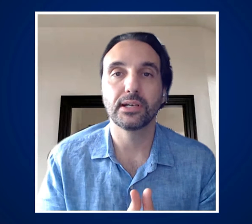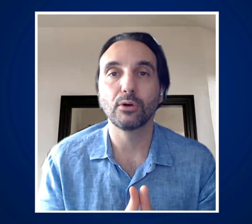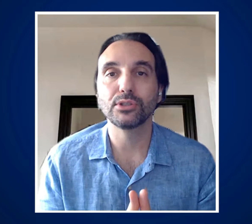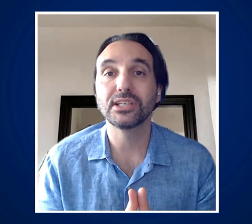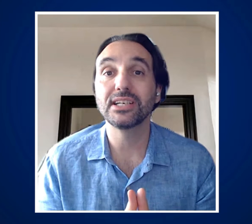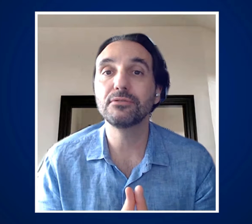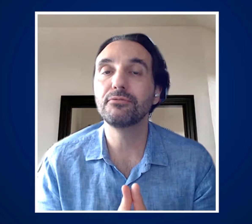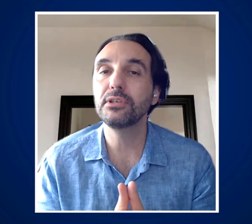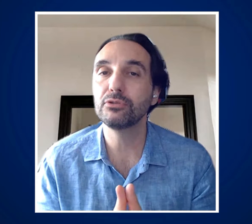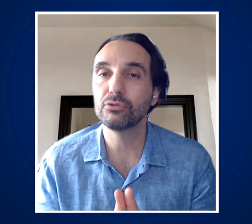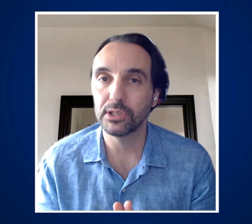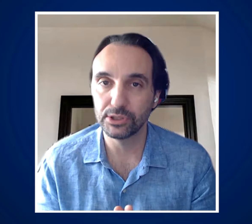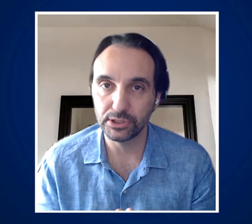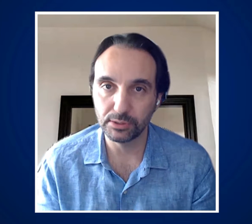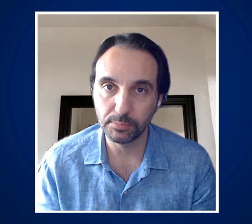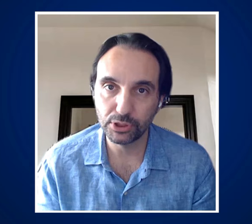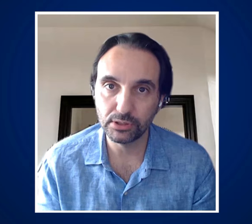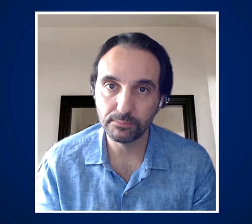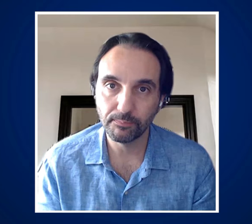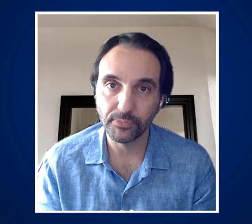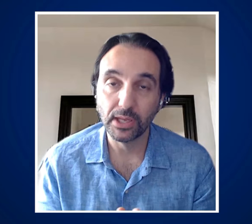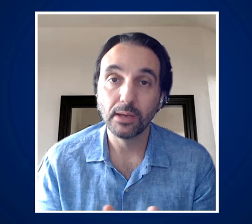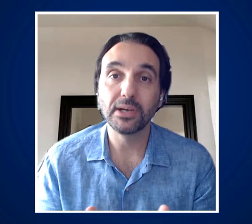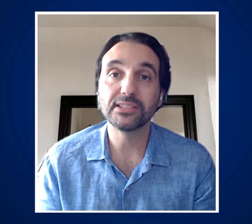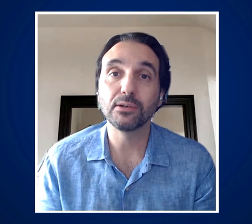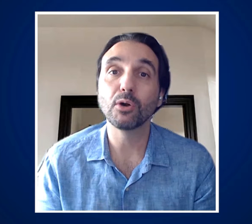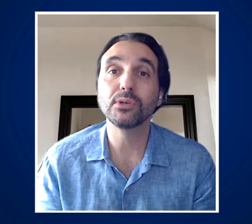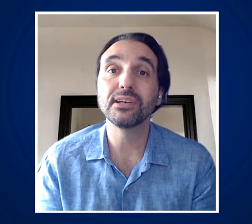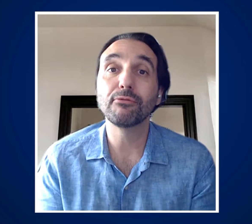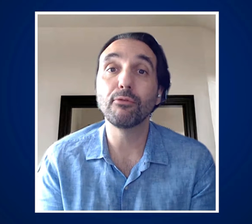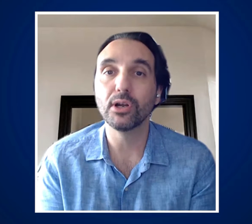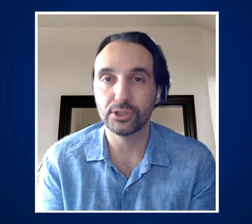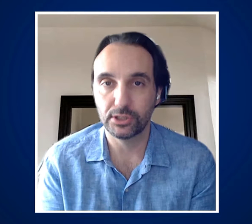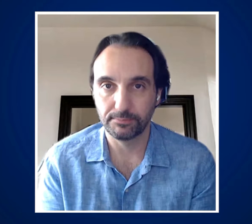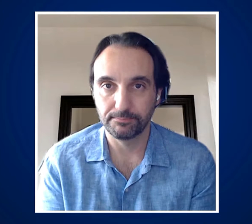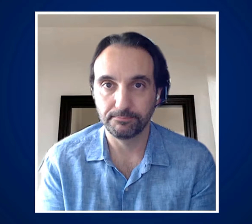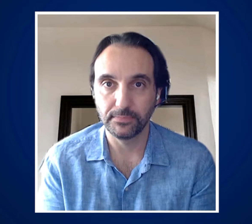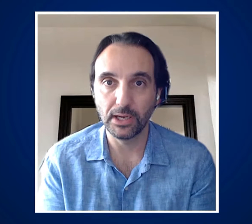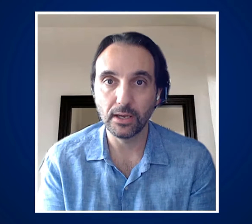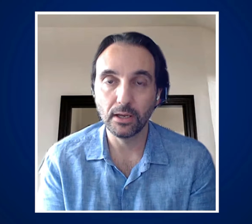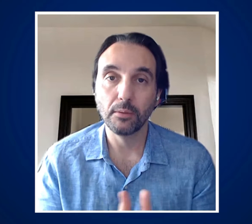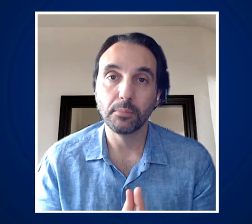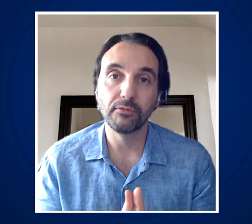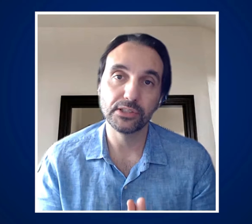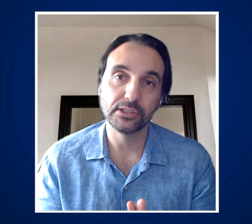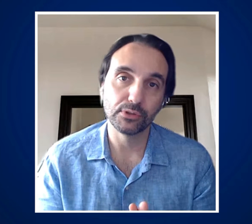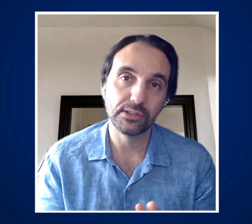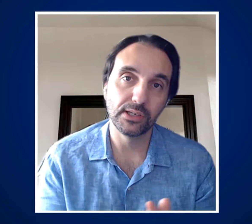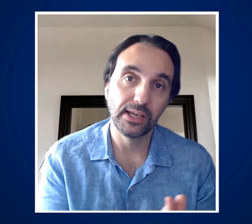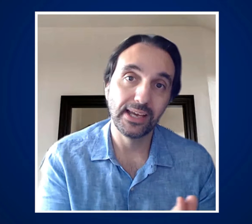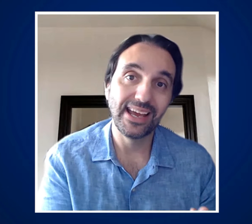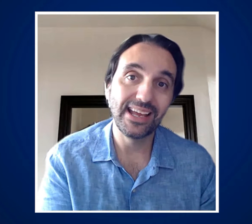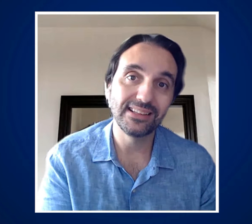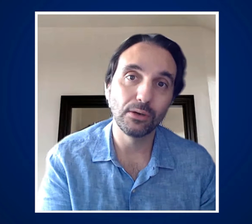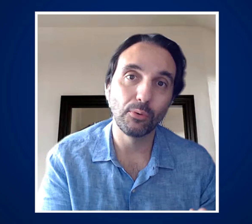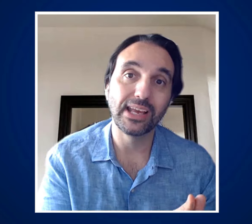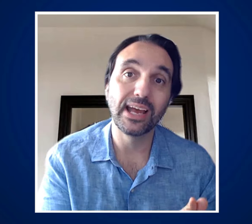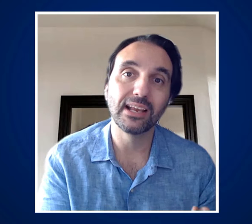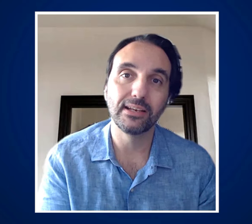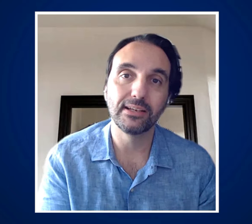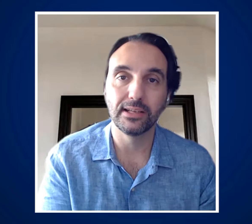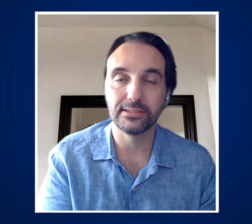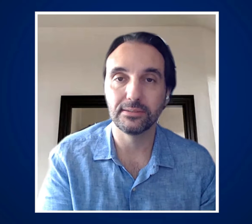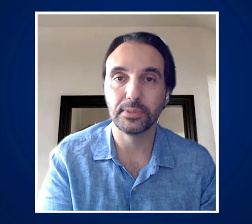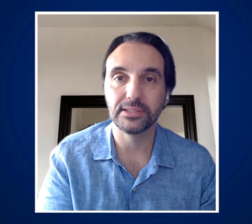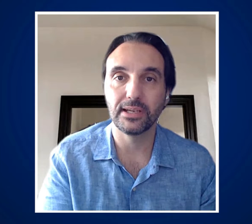coisa, Cláudia, que é difícil da gente medir, mas é uma coisa forte, né? Porque veja você, é então